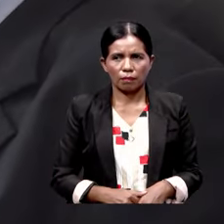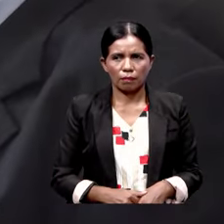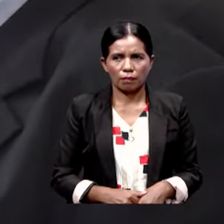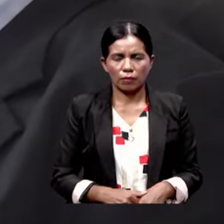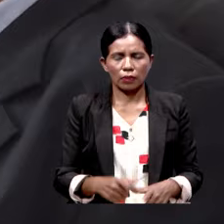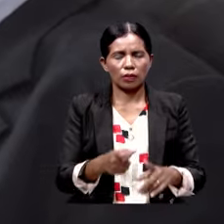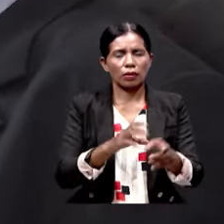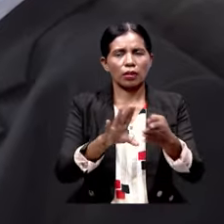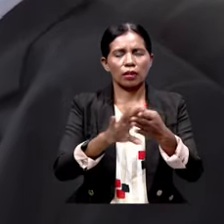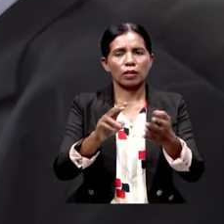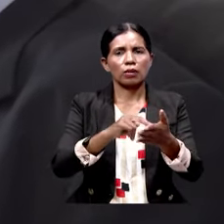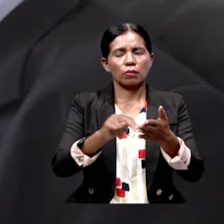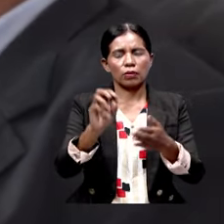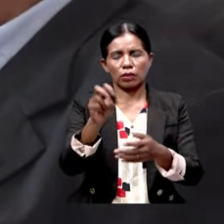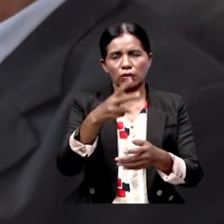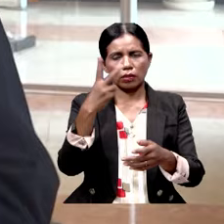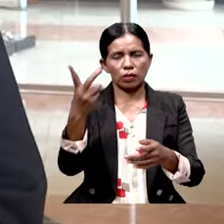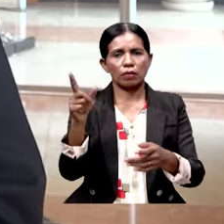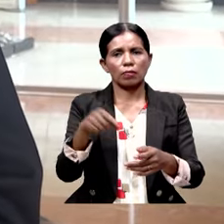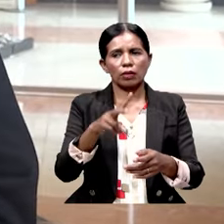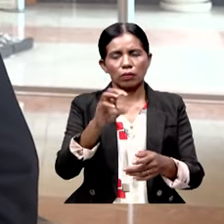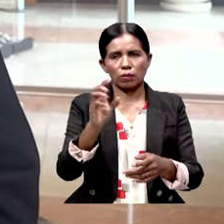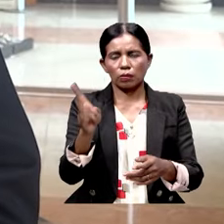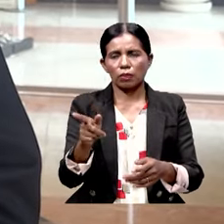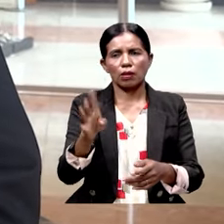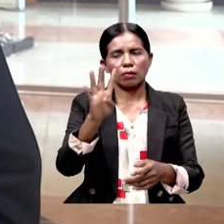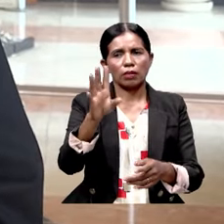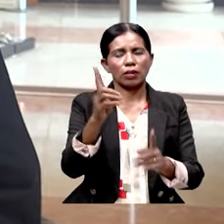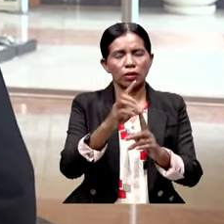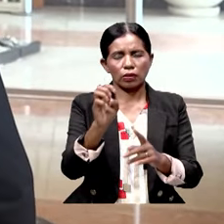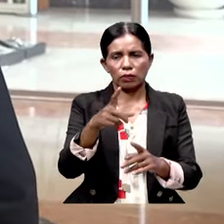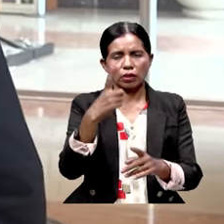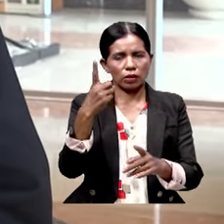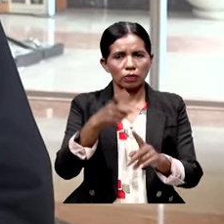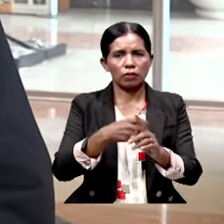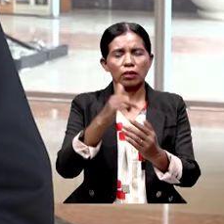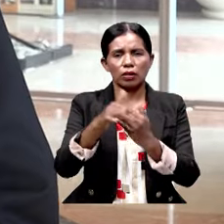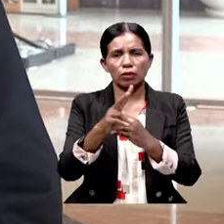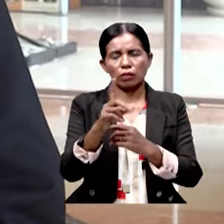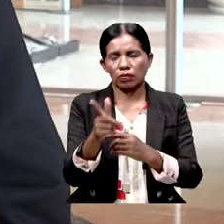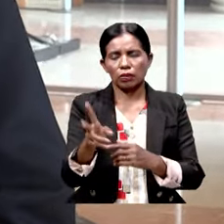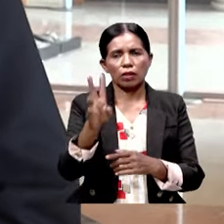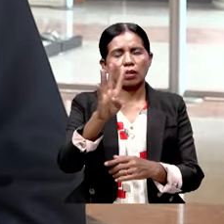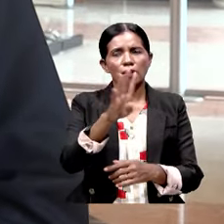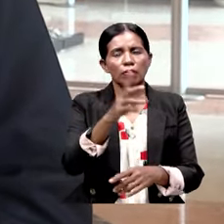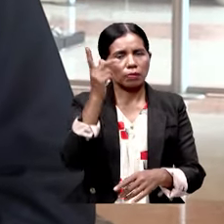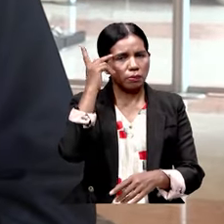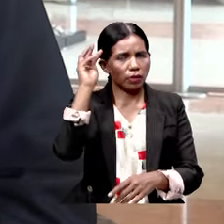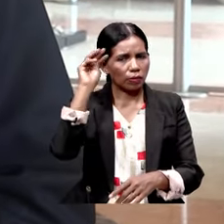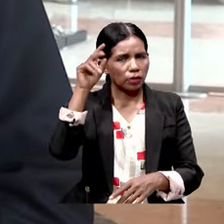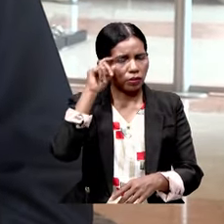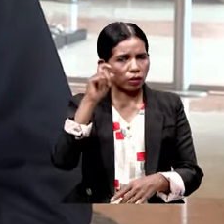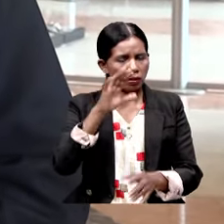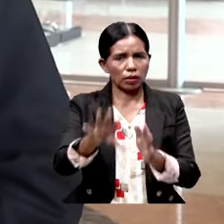Lihusi despacho número sanu resin rua, bara ring roron resin hat, lorong sanu resin ida janeiro, ring roron resin hat, primeiro-ministro Kairala Senana Guzmão,